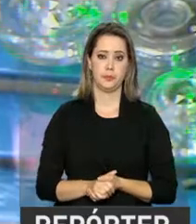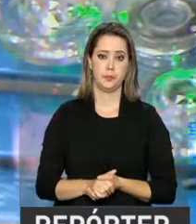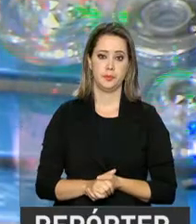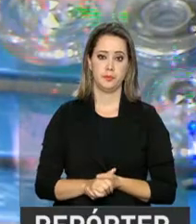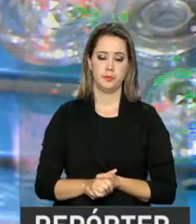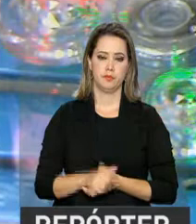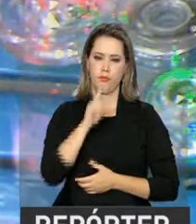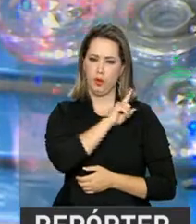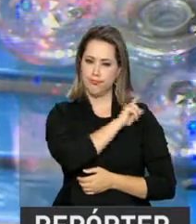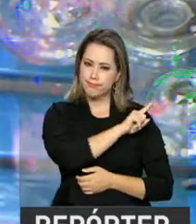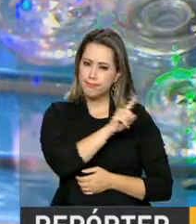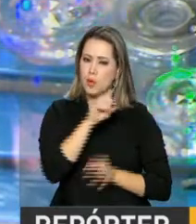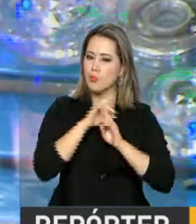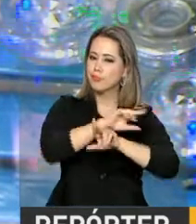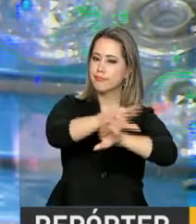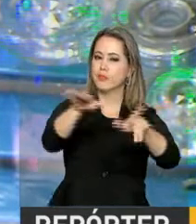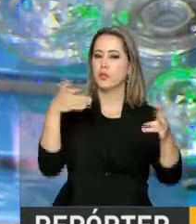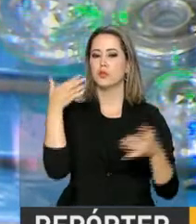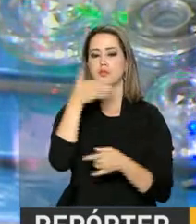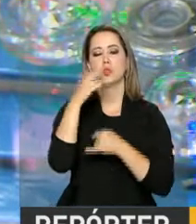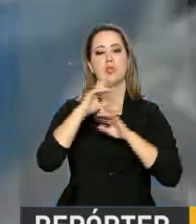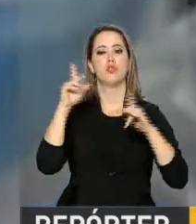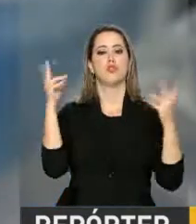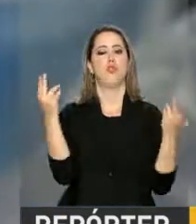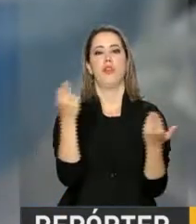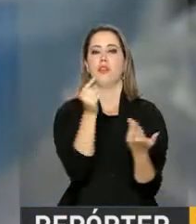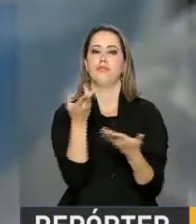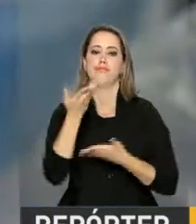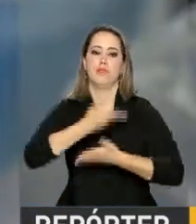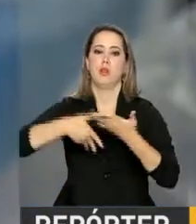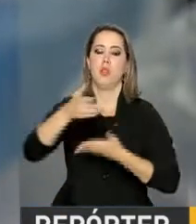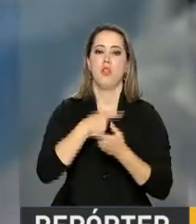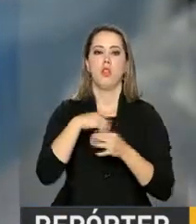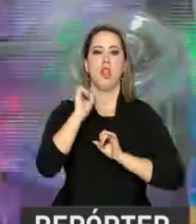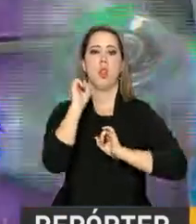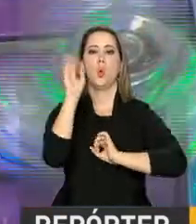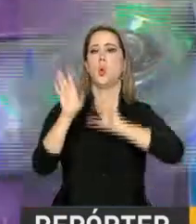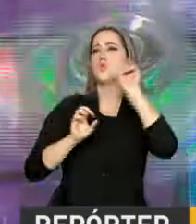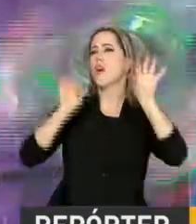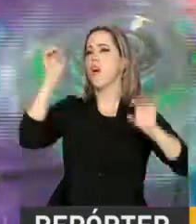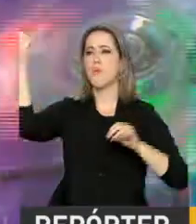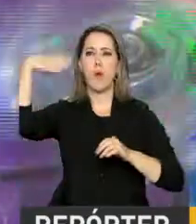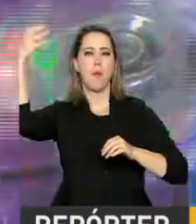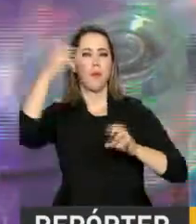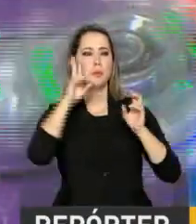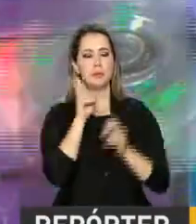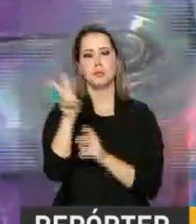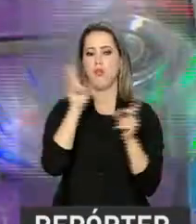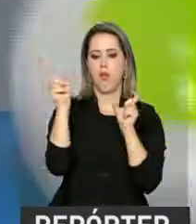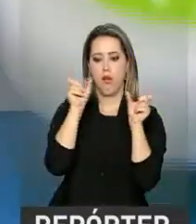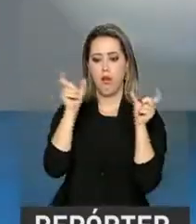tem de todas as cores e diferentes formatos alguns até com luzes de led que produzem efeitos visuais